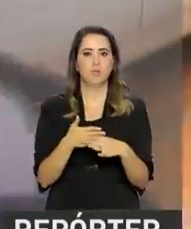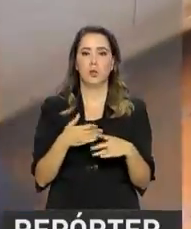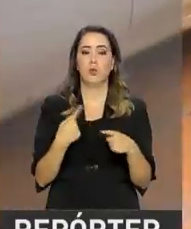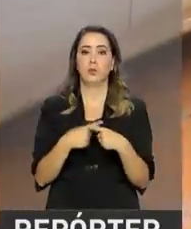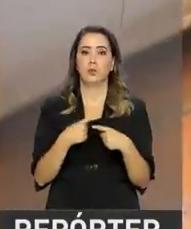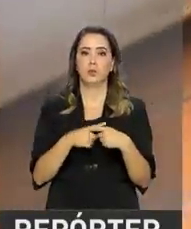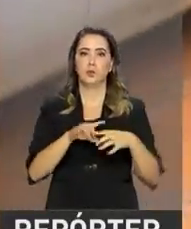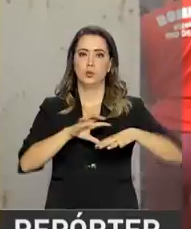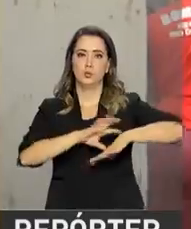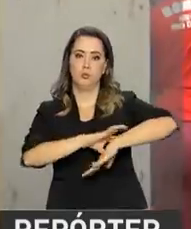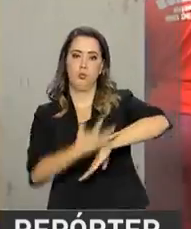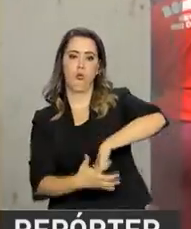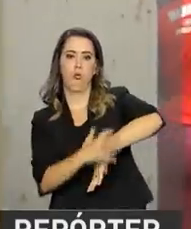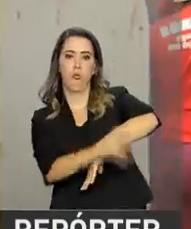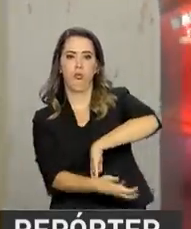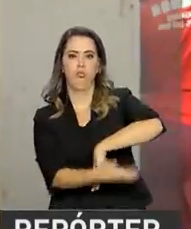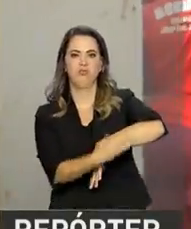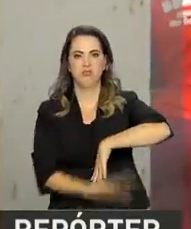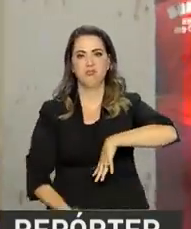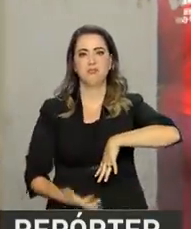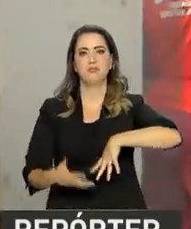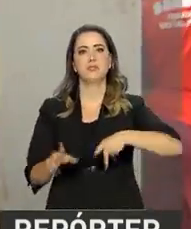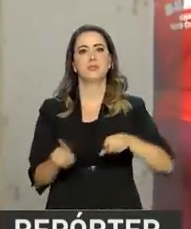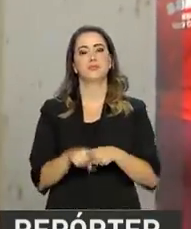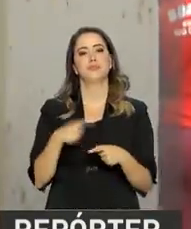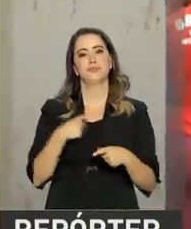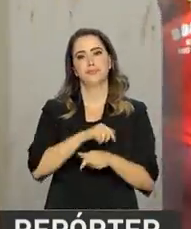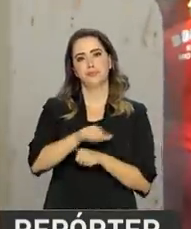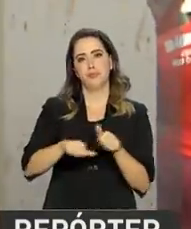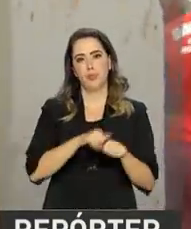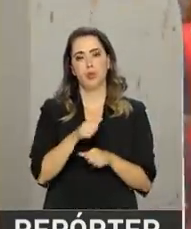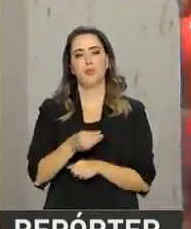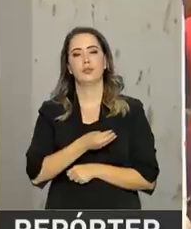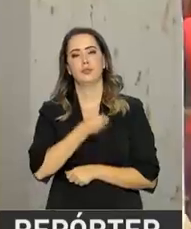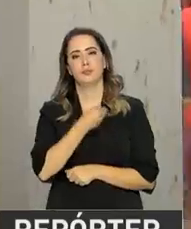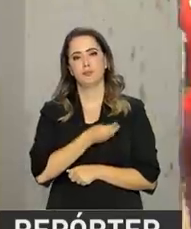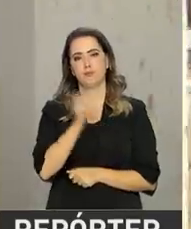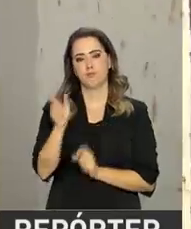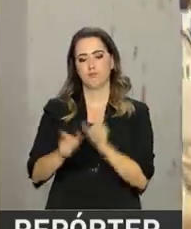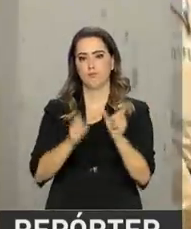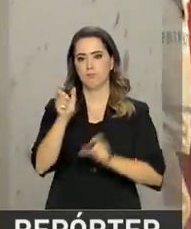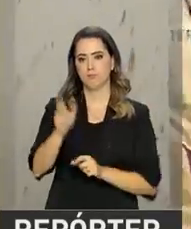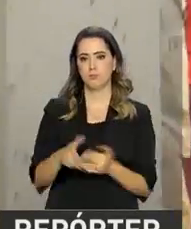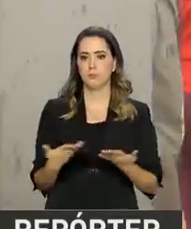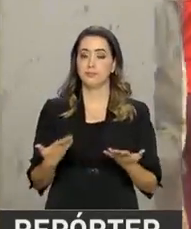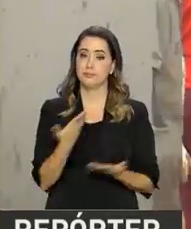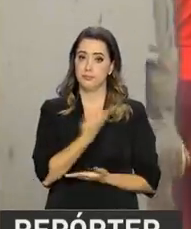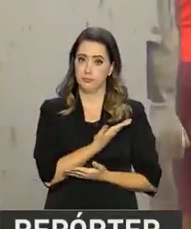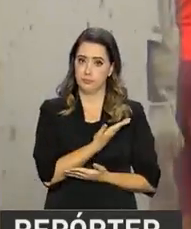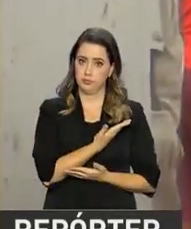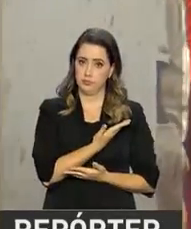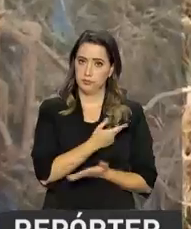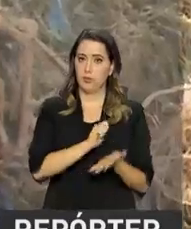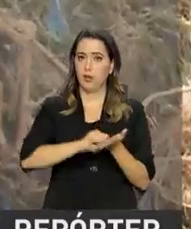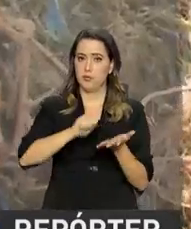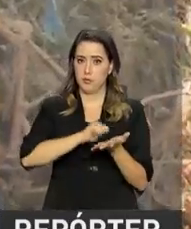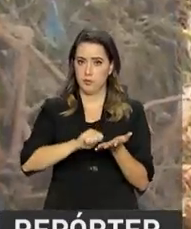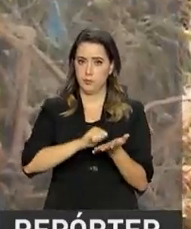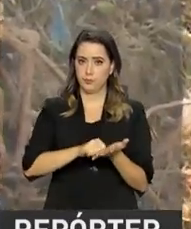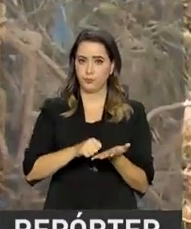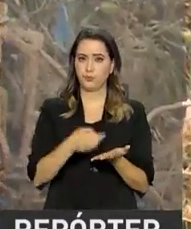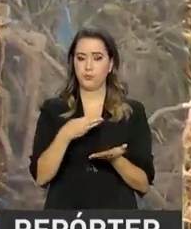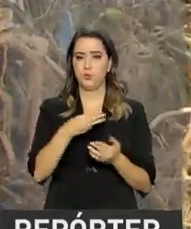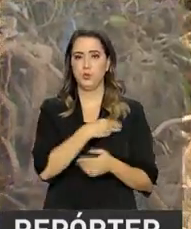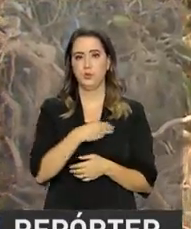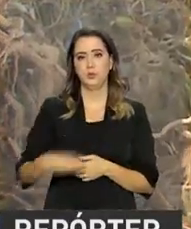mudaram a realidade de famílias carentes que perderam tudo a portaria assinada pelo ministro das cidades prevê a construção de mais